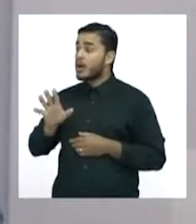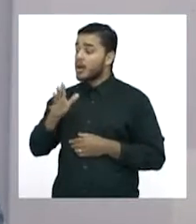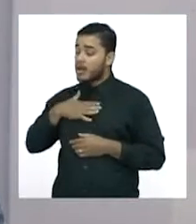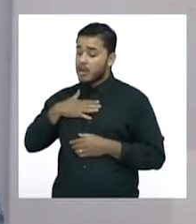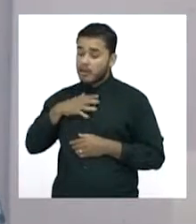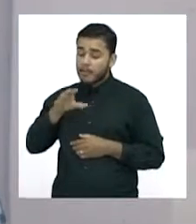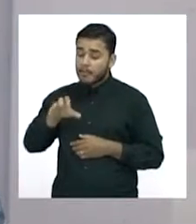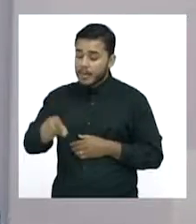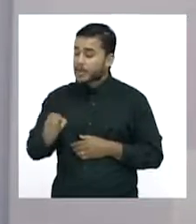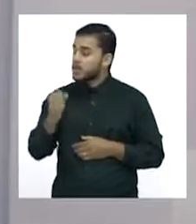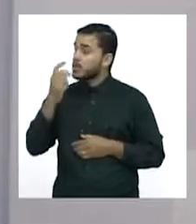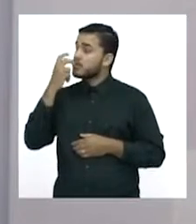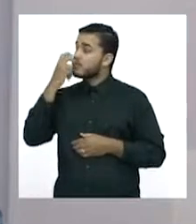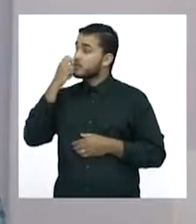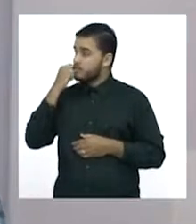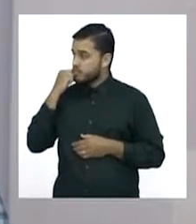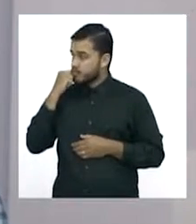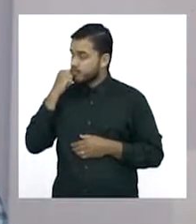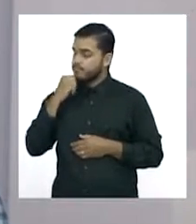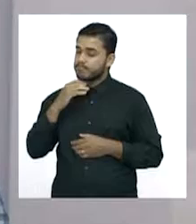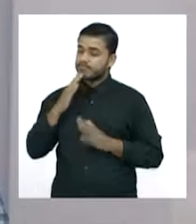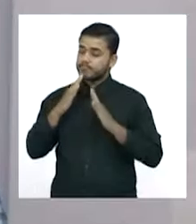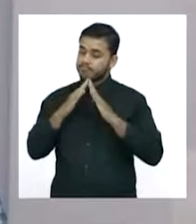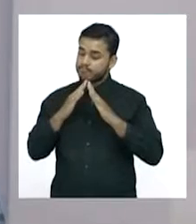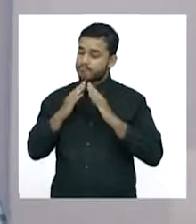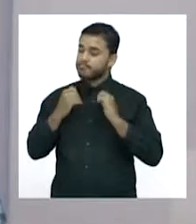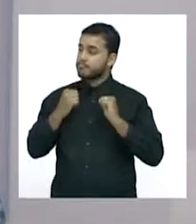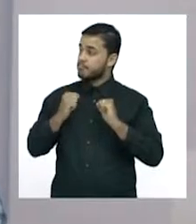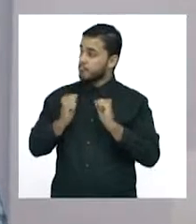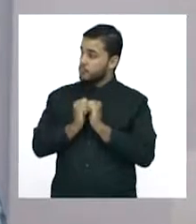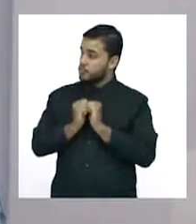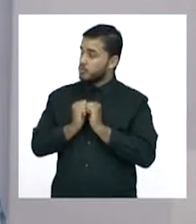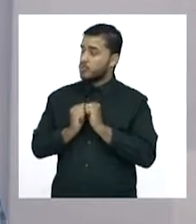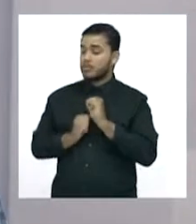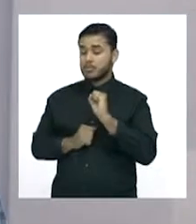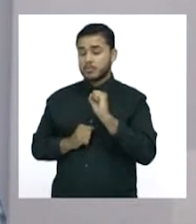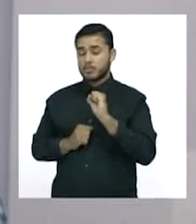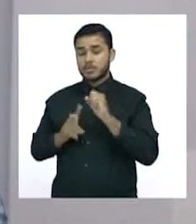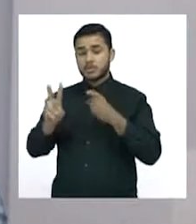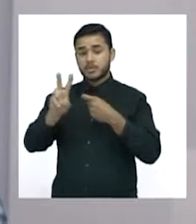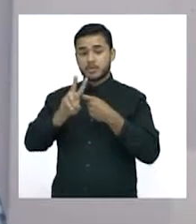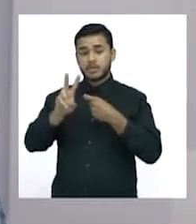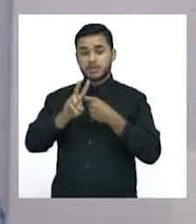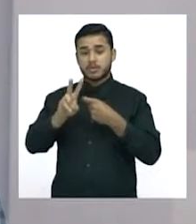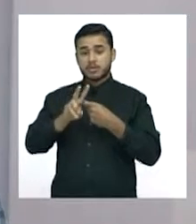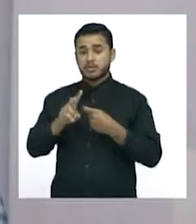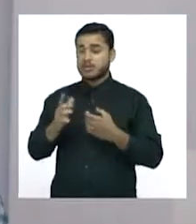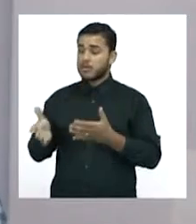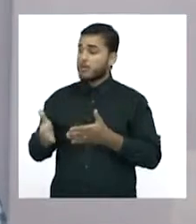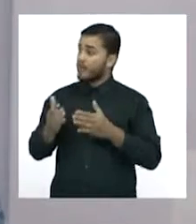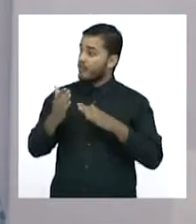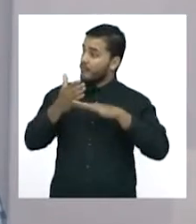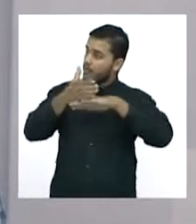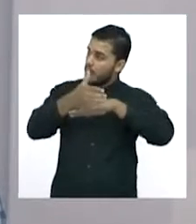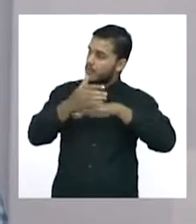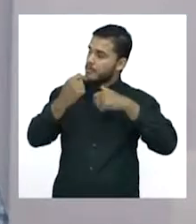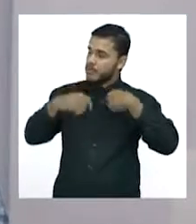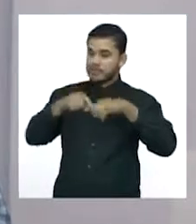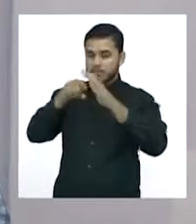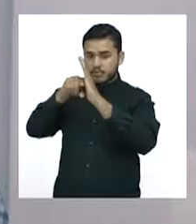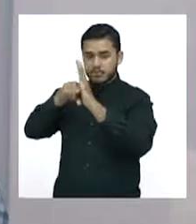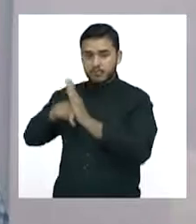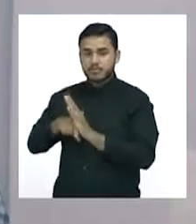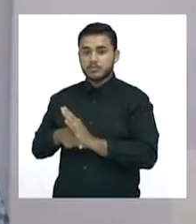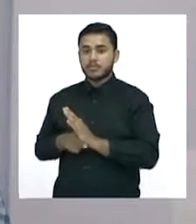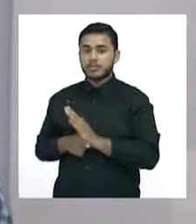médico veterinário e tratar se for o interesse. Mas a gente sabe que muitas vezes as pessoas não têm como fazer isso e a gente entende. Mas